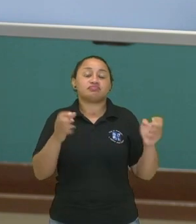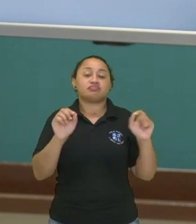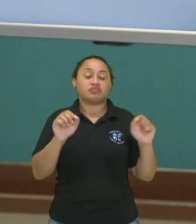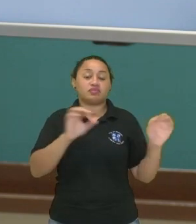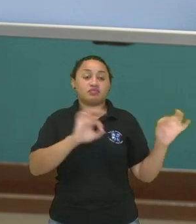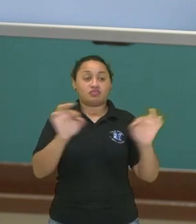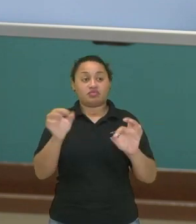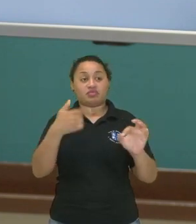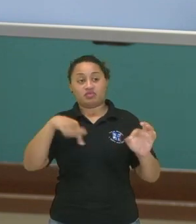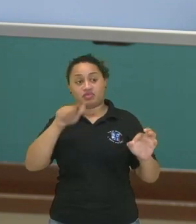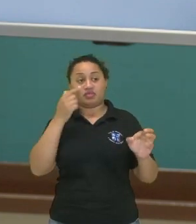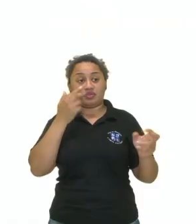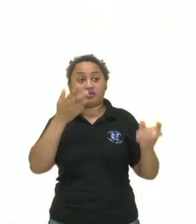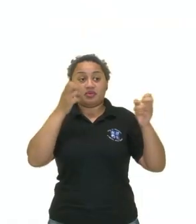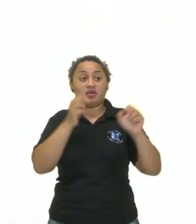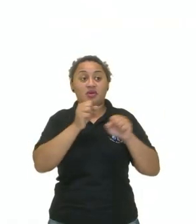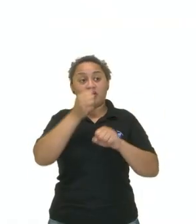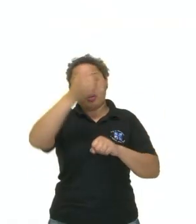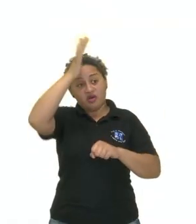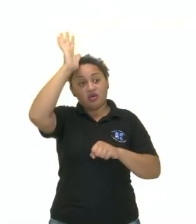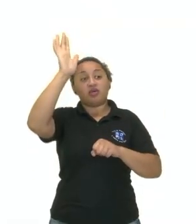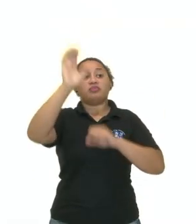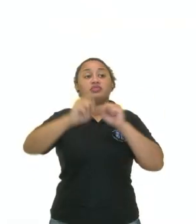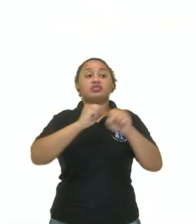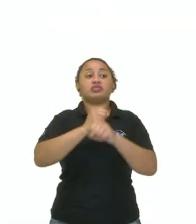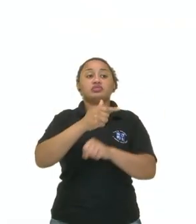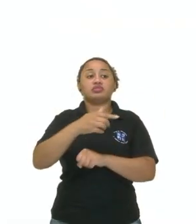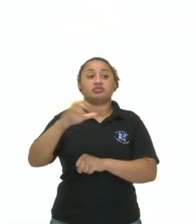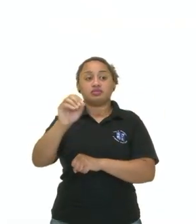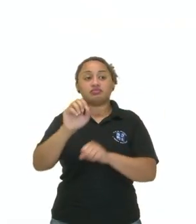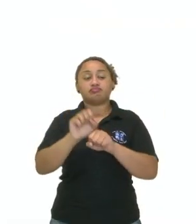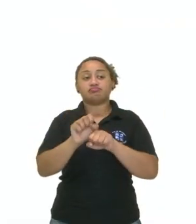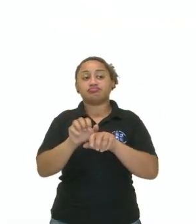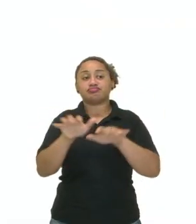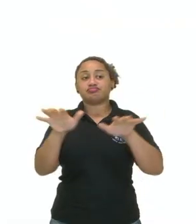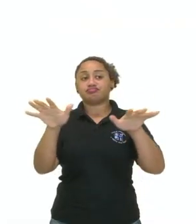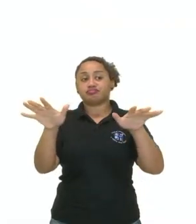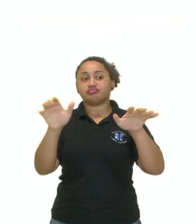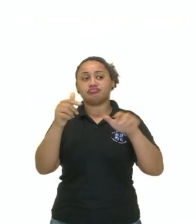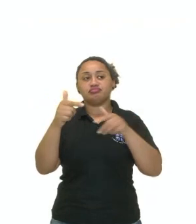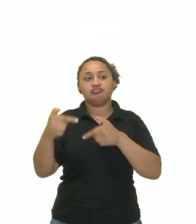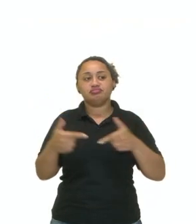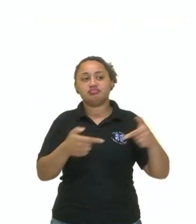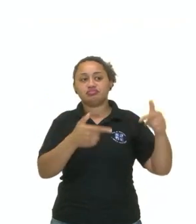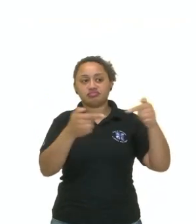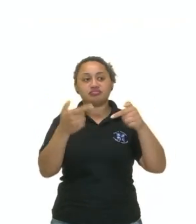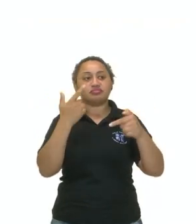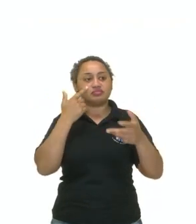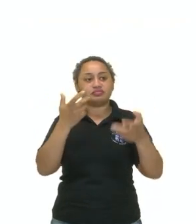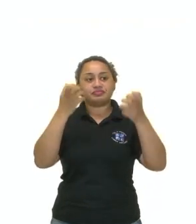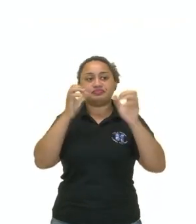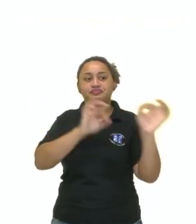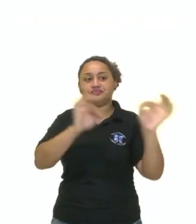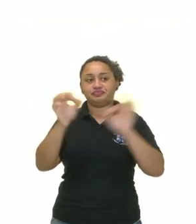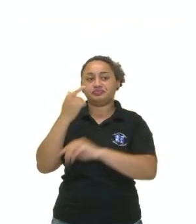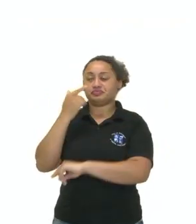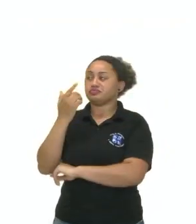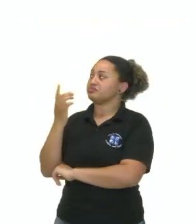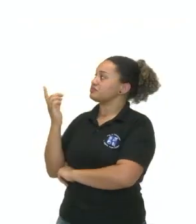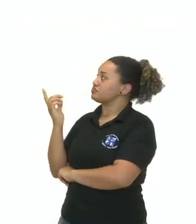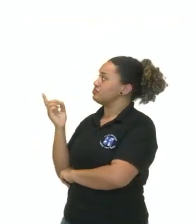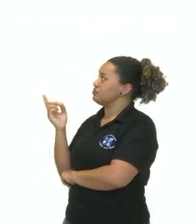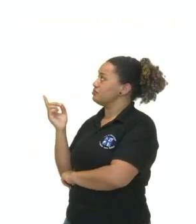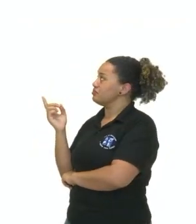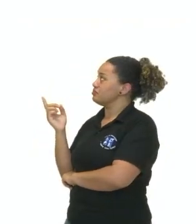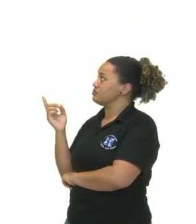GIF, olha Roma em 70, pelo jeito passou aqui as guerras contra os cartagineses, inclusive. Olha só, em